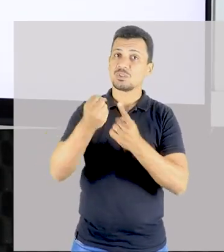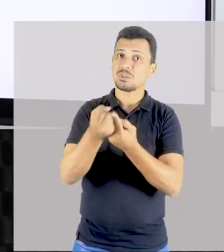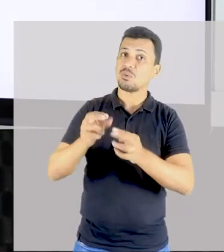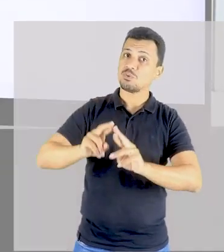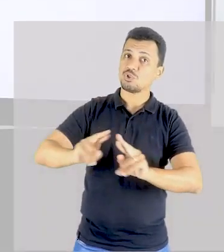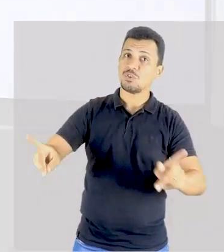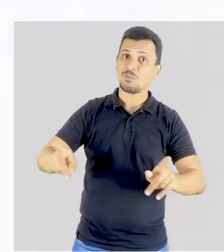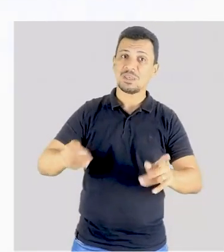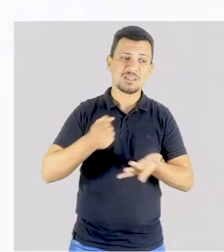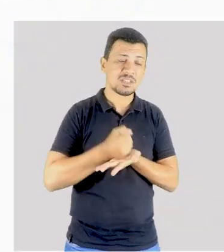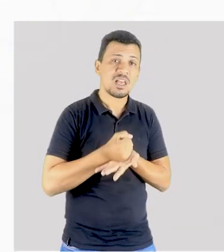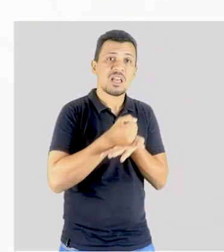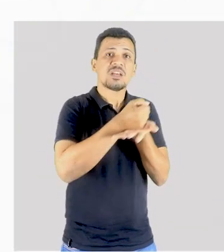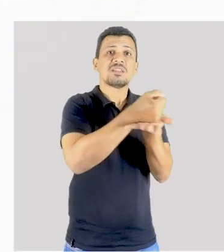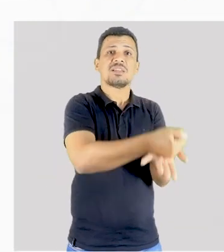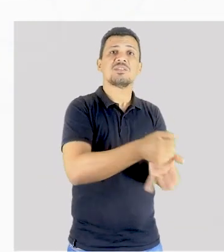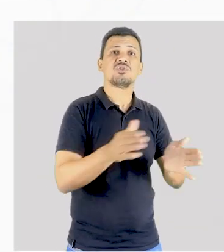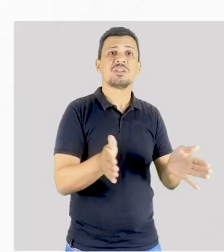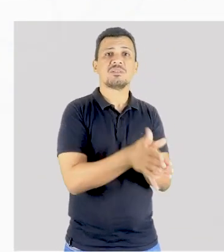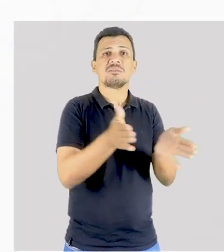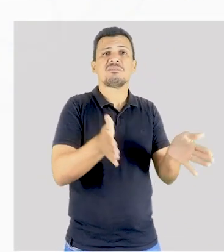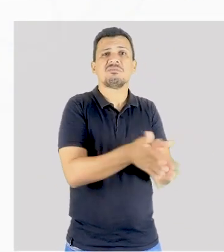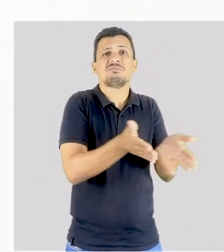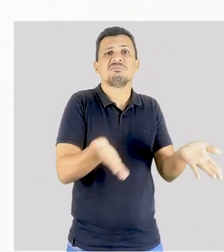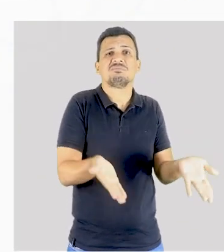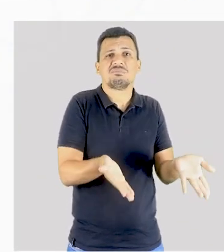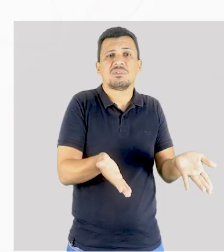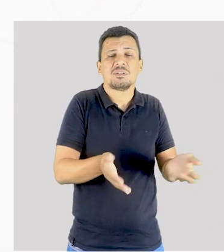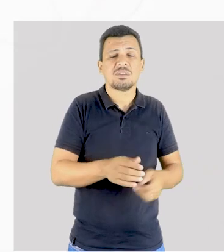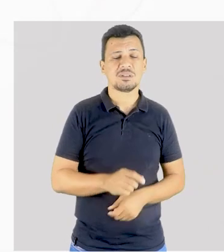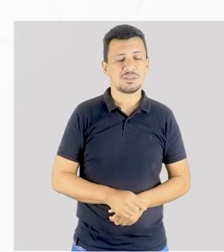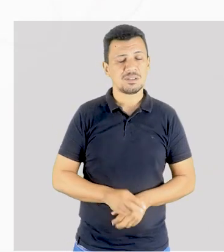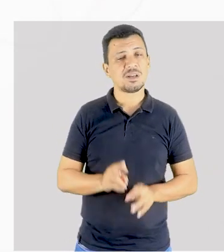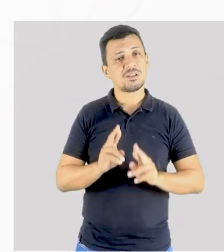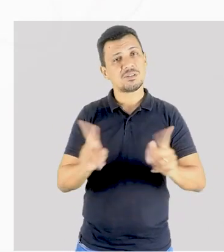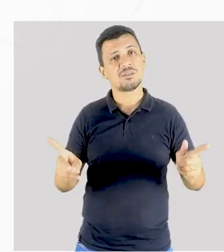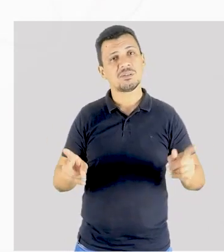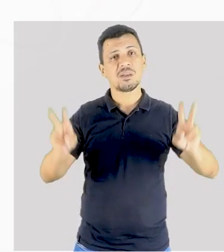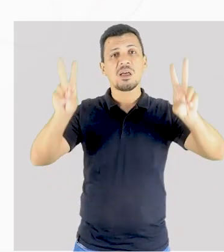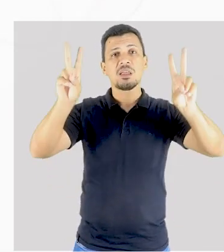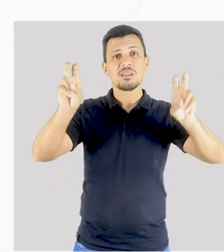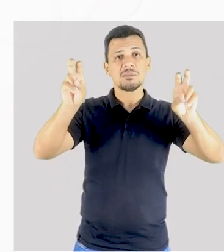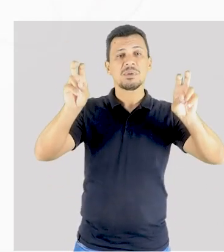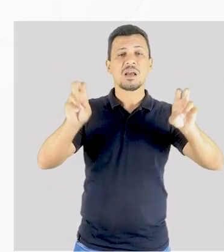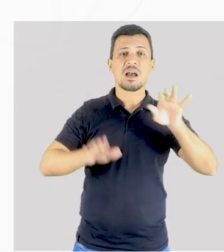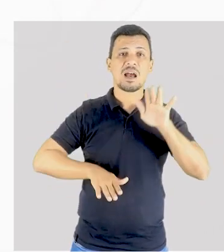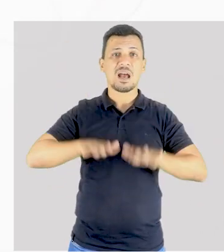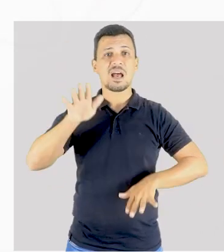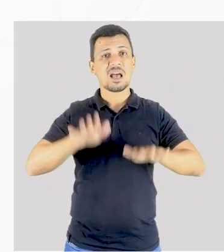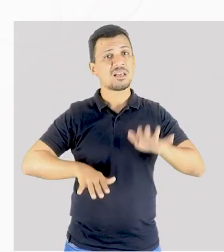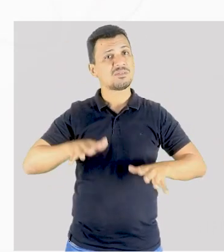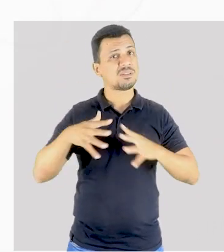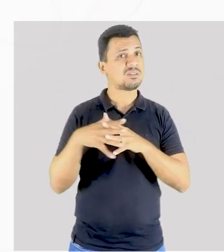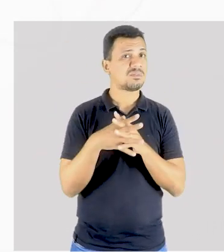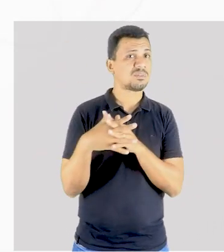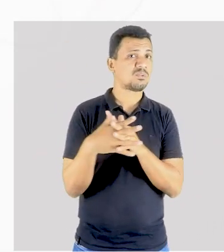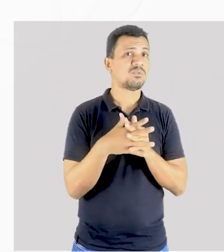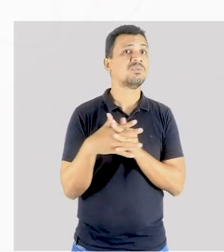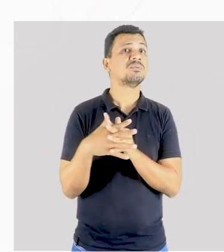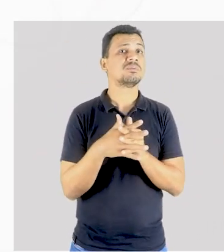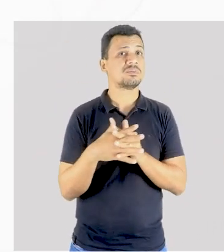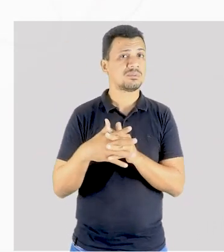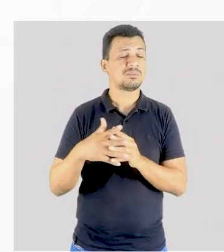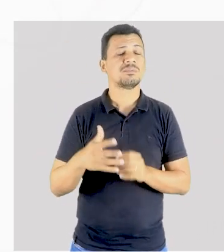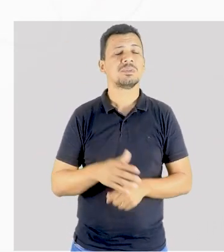assistencialismo é outra Assistência Social e assistencialismo são dois temas que por vezes as pessoas confundem muito né entre